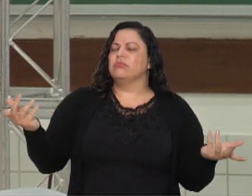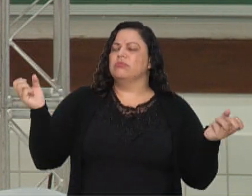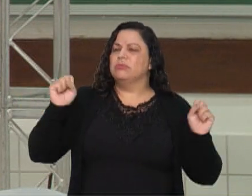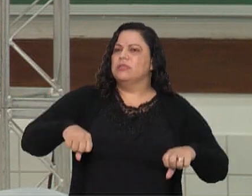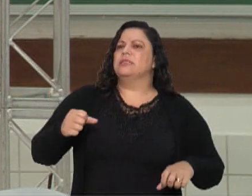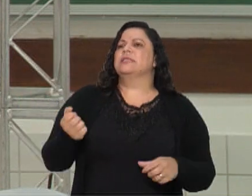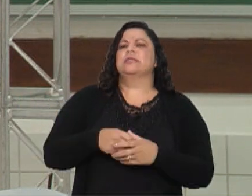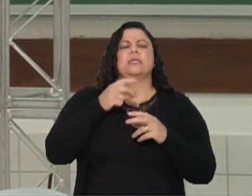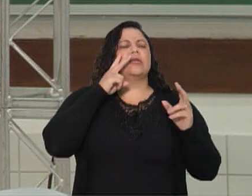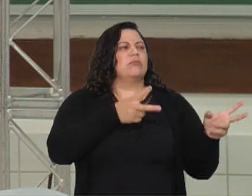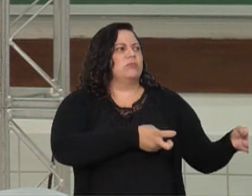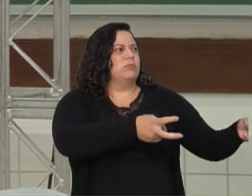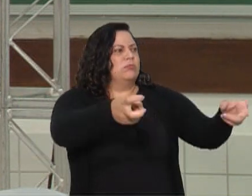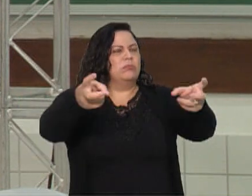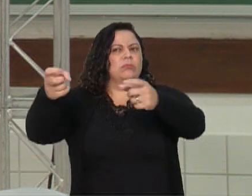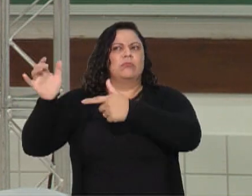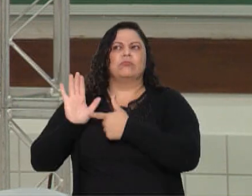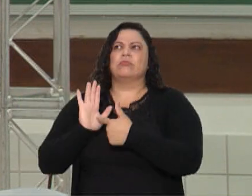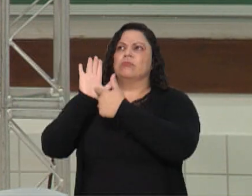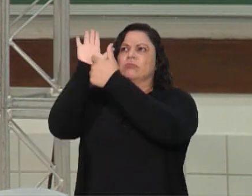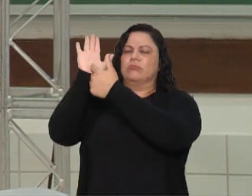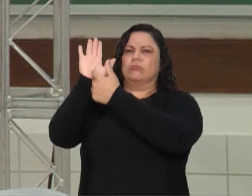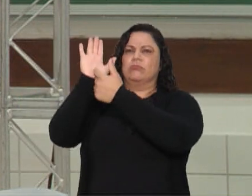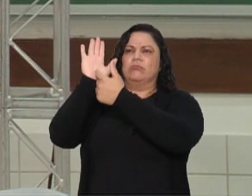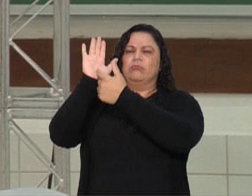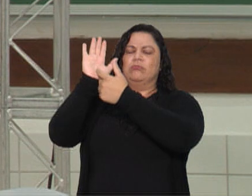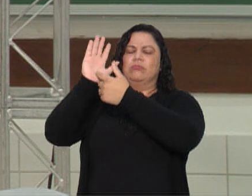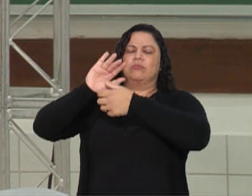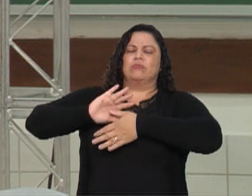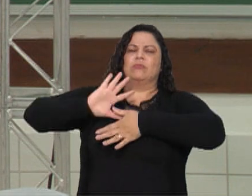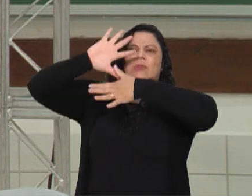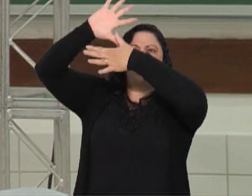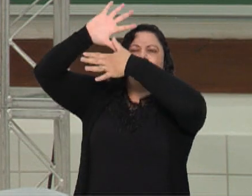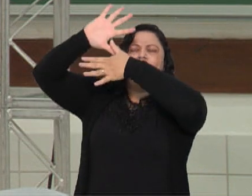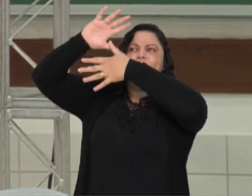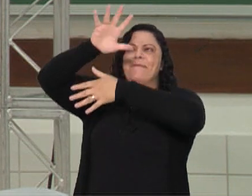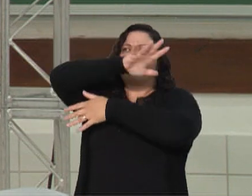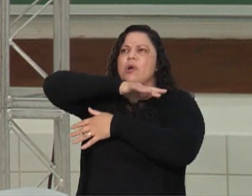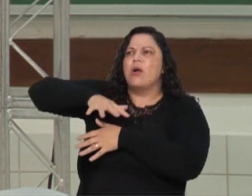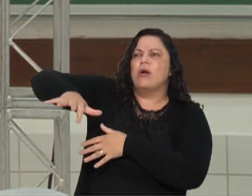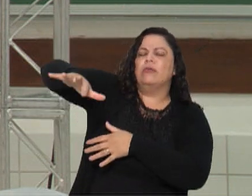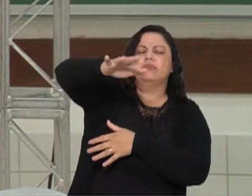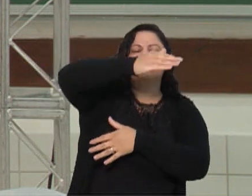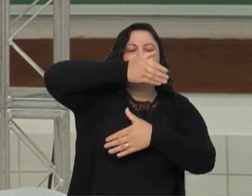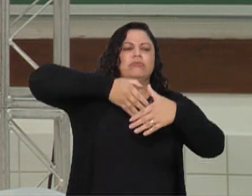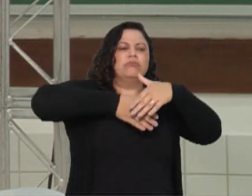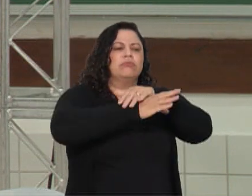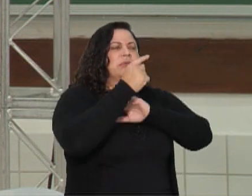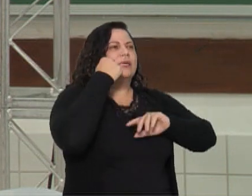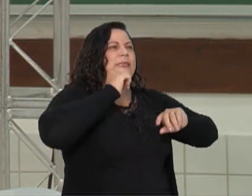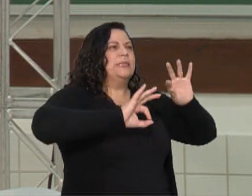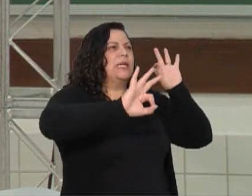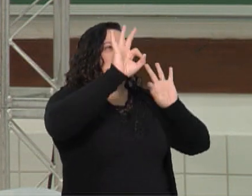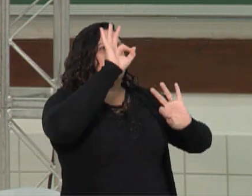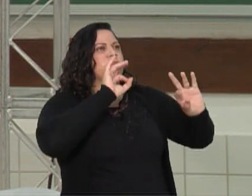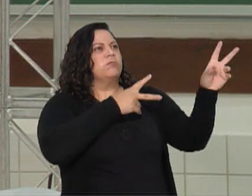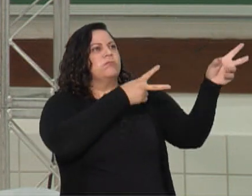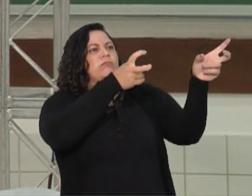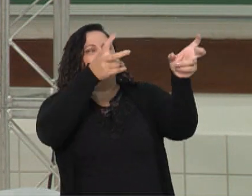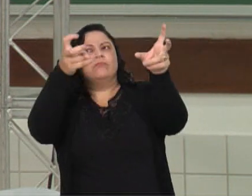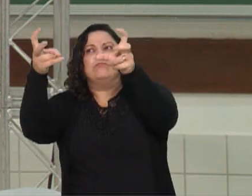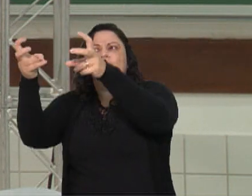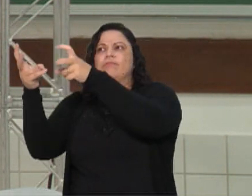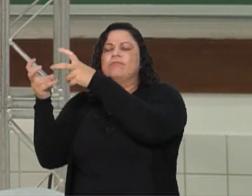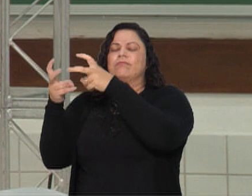as exposições, observar o que é que está ali dentro e também apreciar o